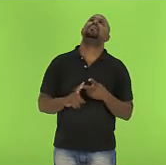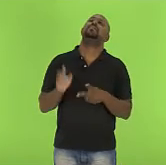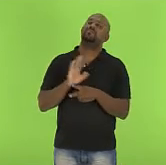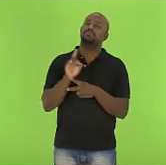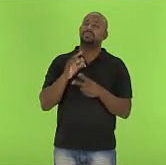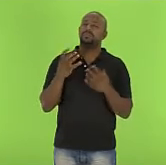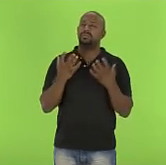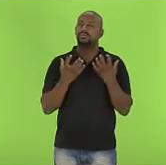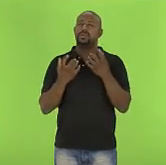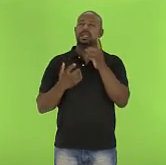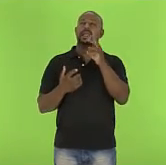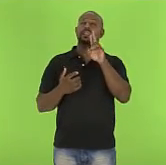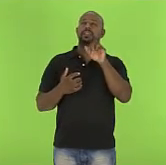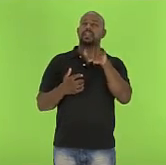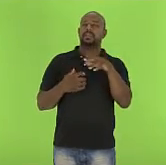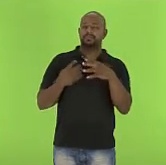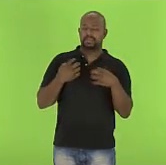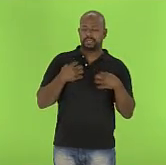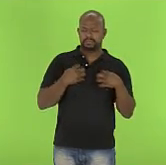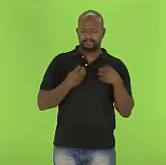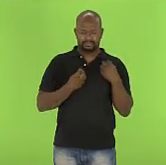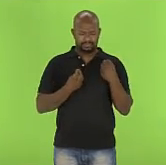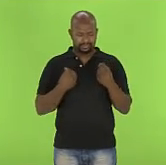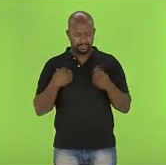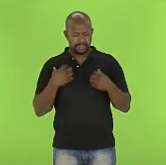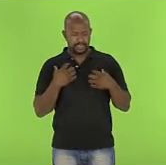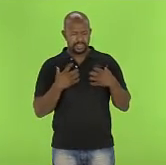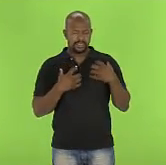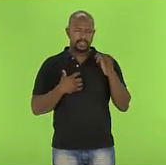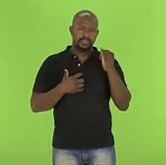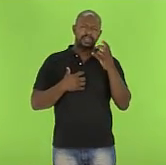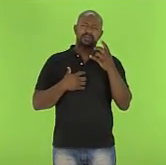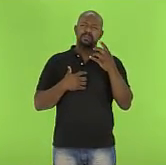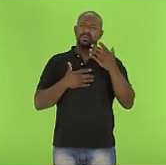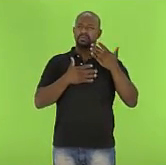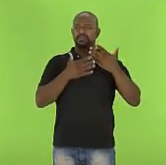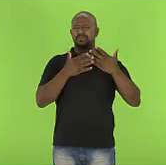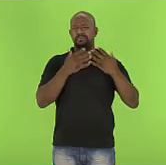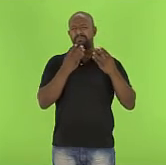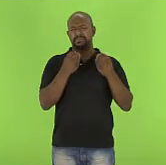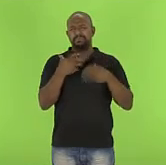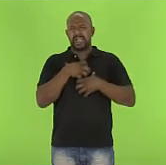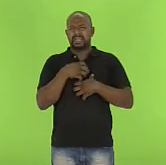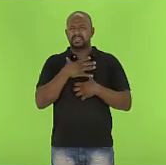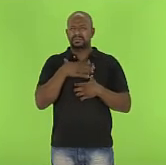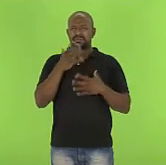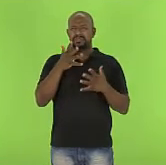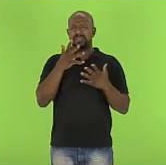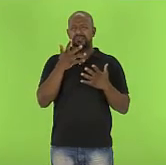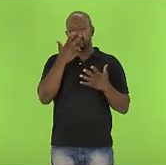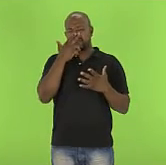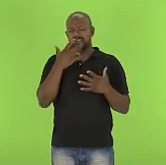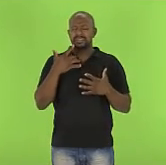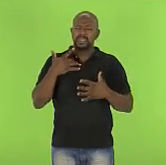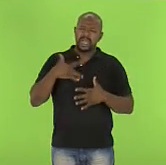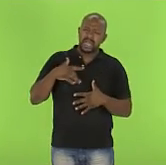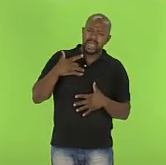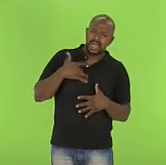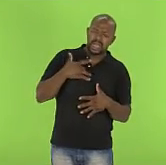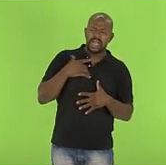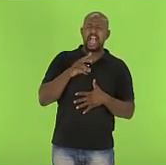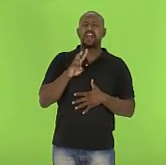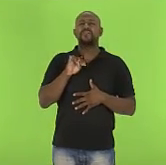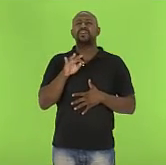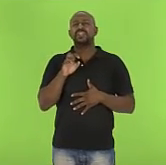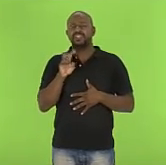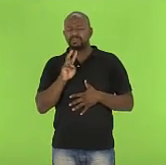filme sobre um drama que é um drama um pouco passado para mim, sabe essa coisa de se vitimizar,